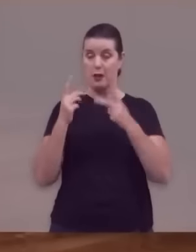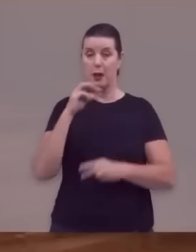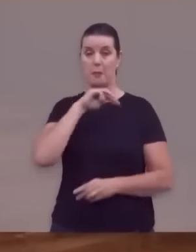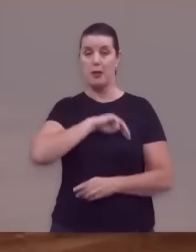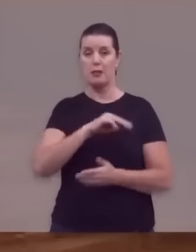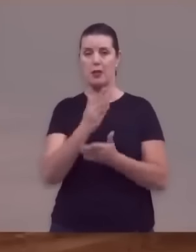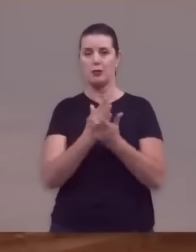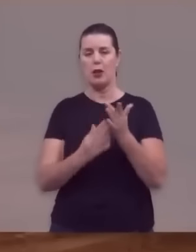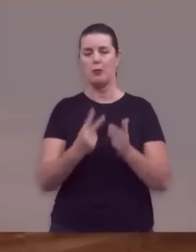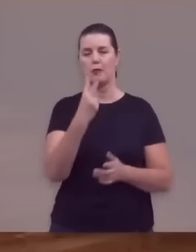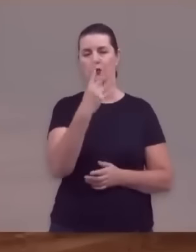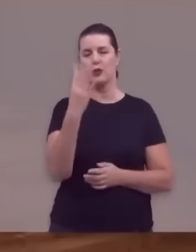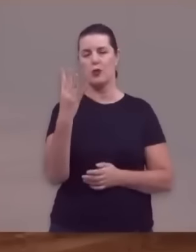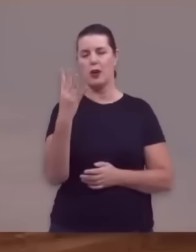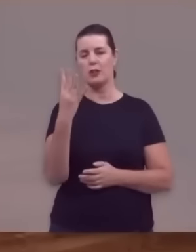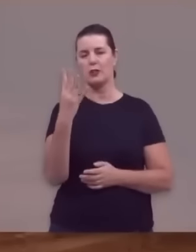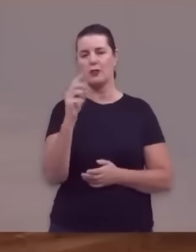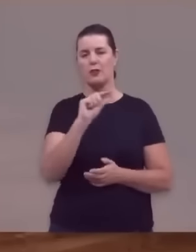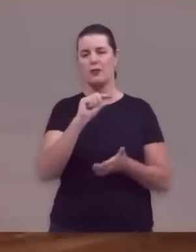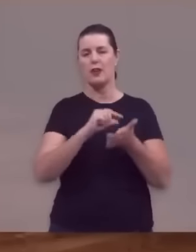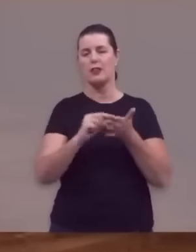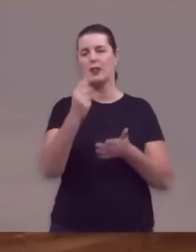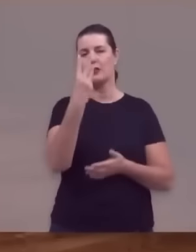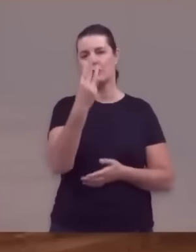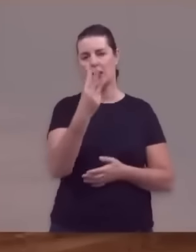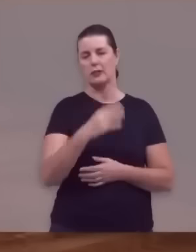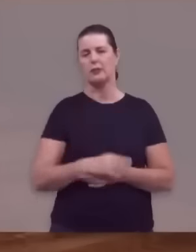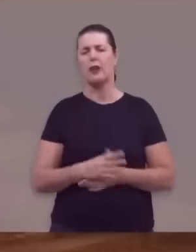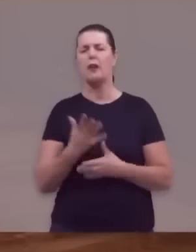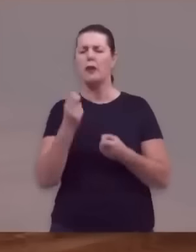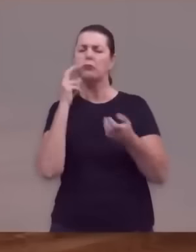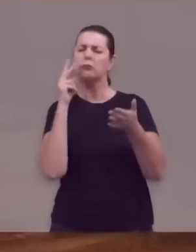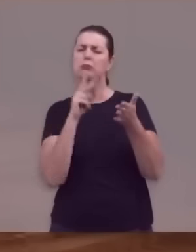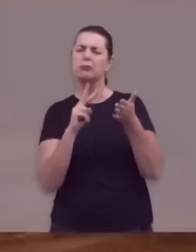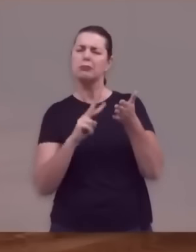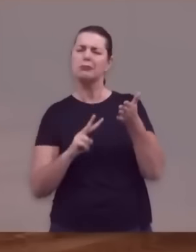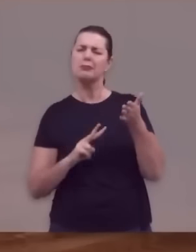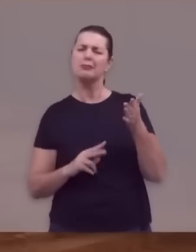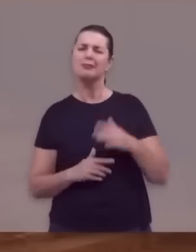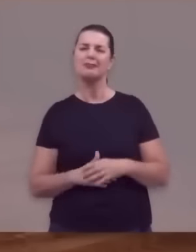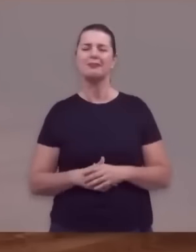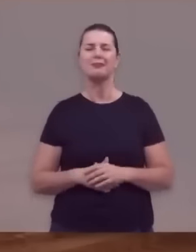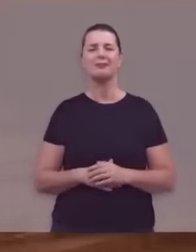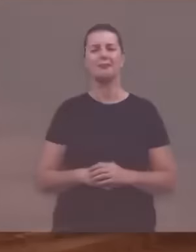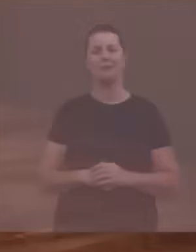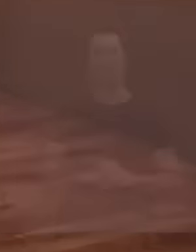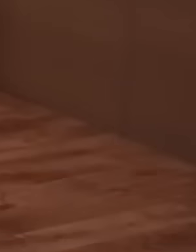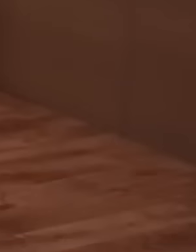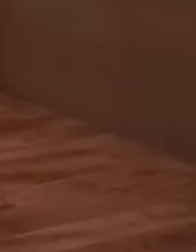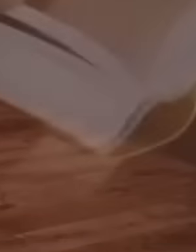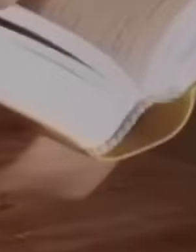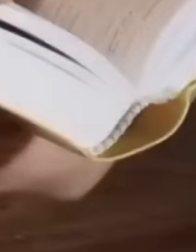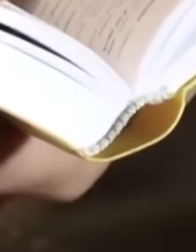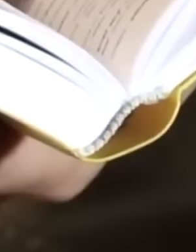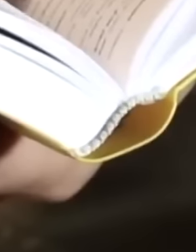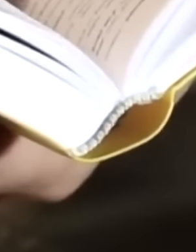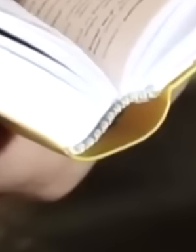Mateus 24 Versículo 3 vamos ouvir a leitura deste